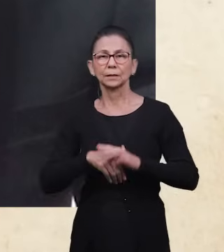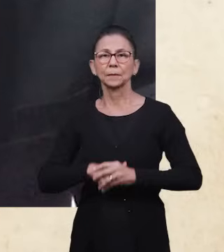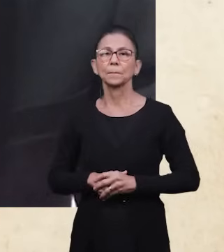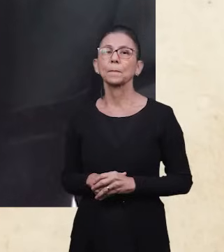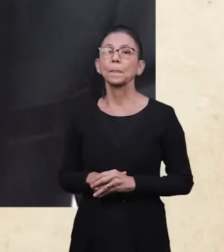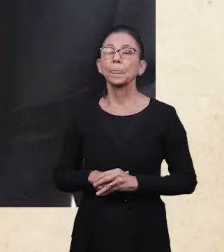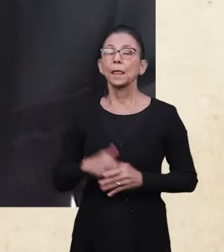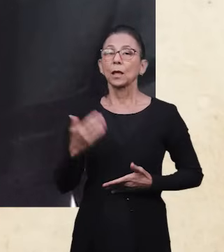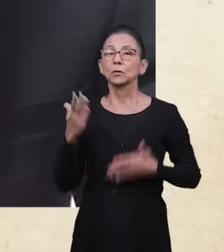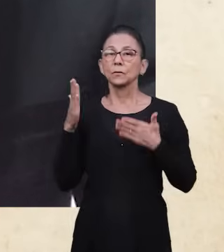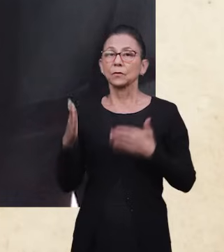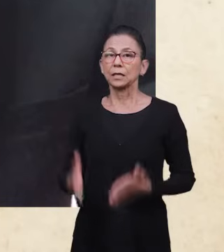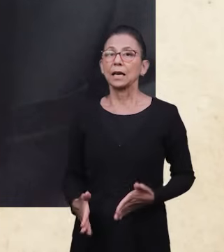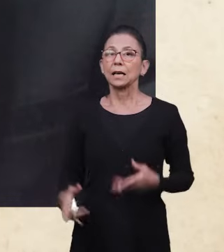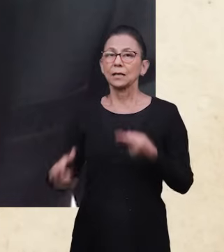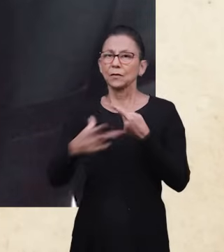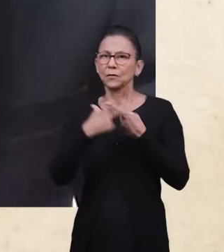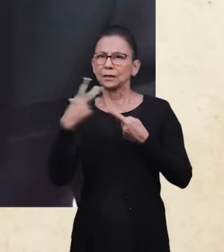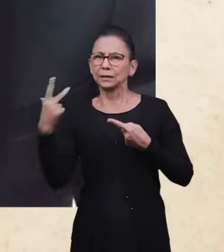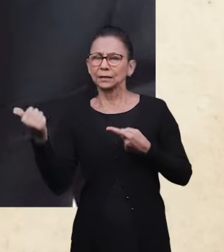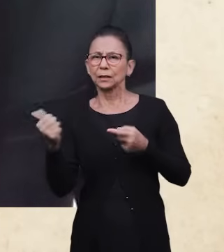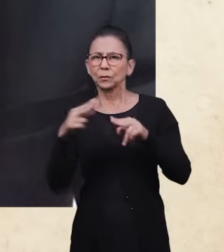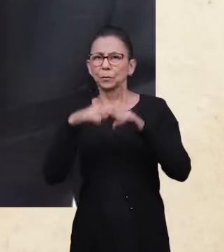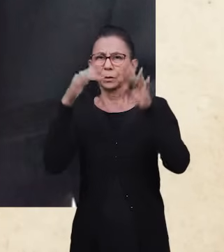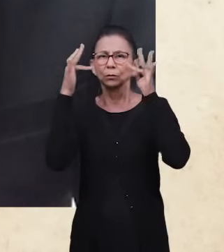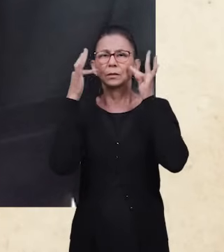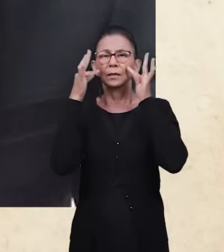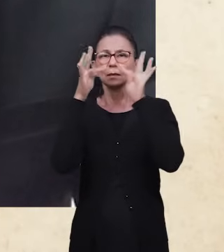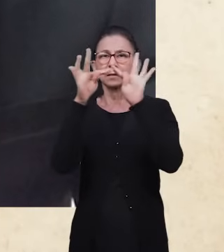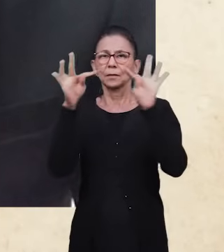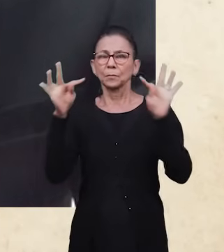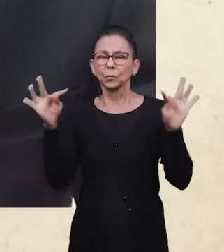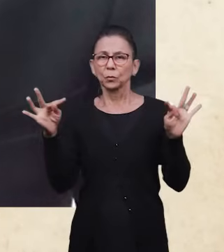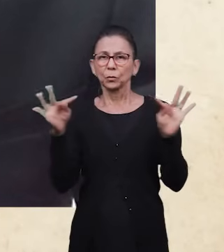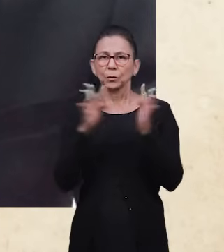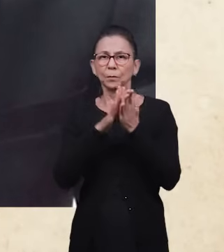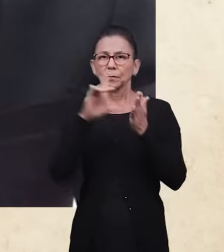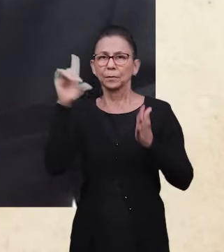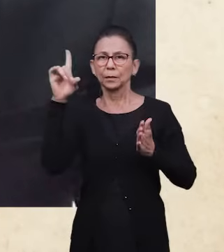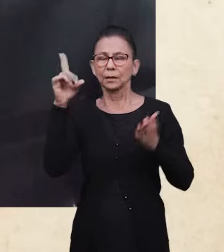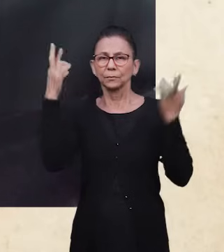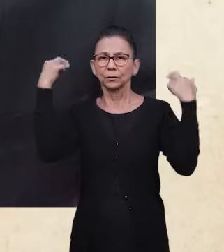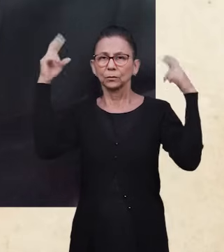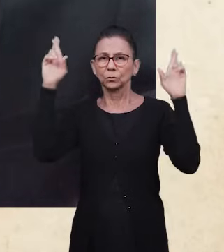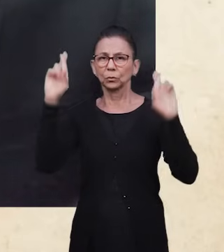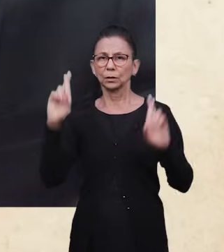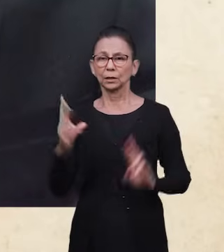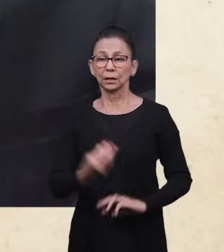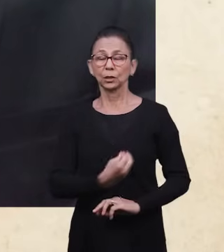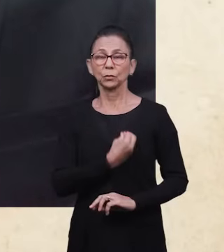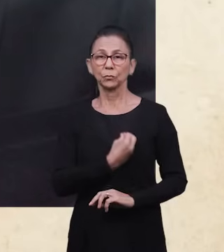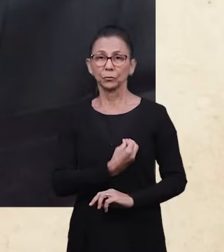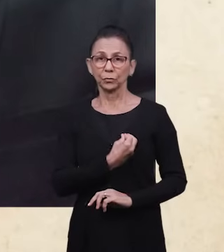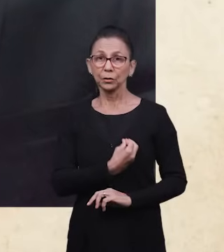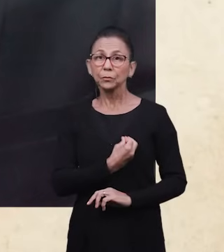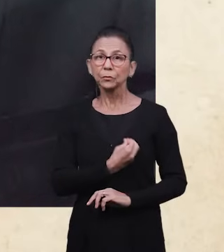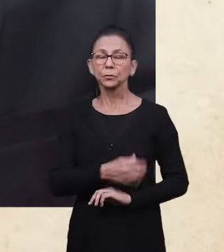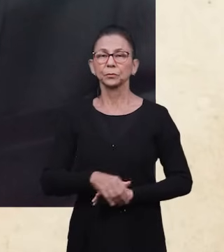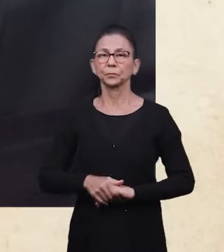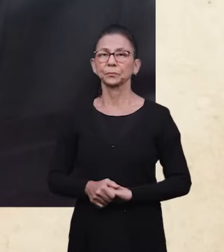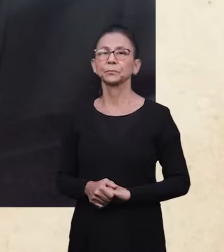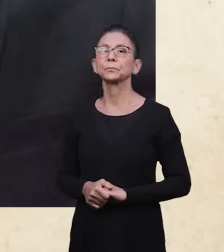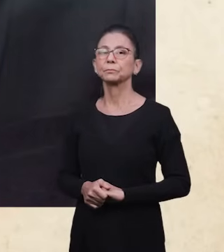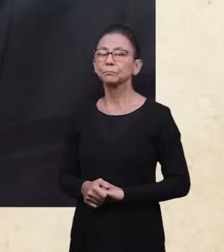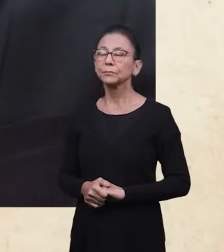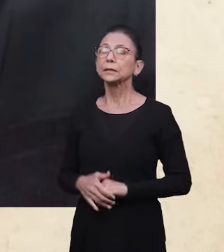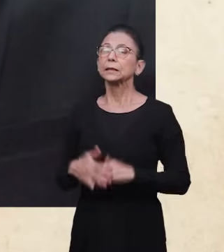do Cordeiro e pela palavra do seu testemunho, e não amaram as suas vidas até a morte. Nós entendemos que o apóstata é